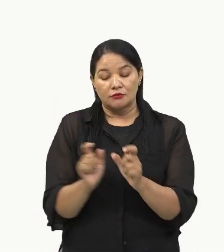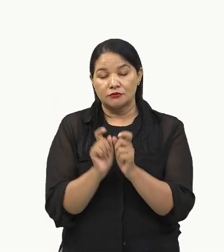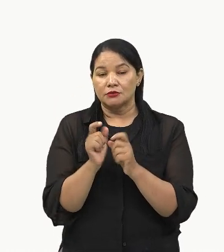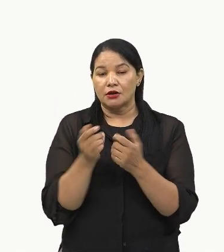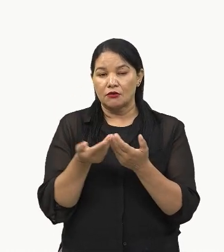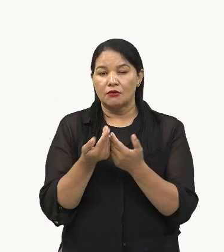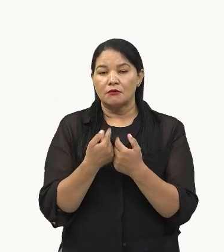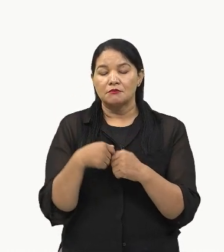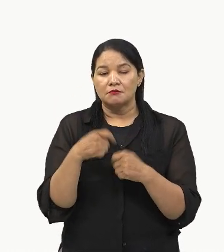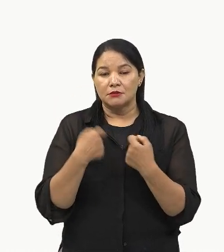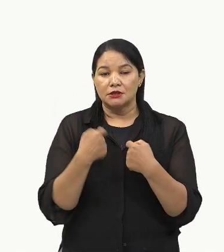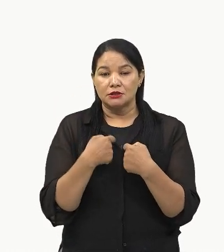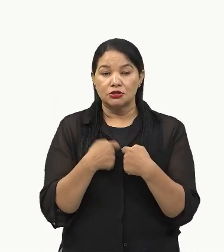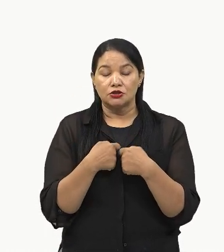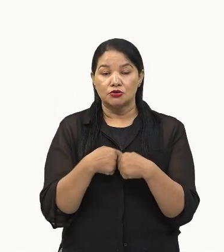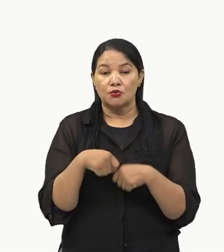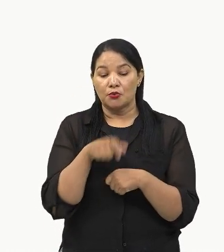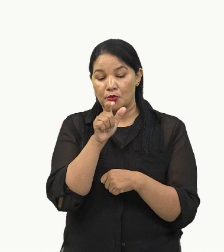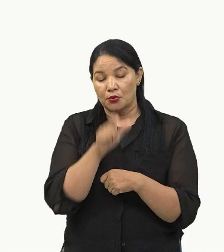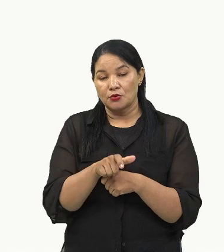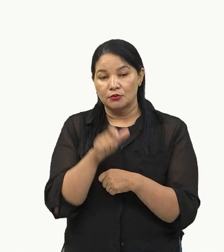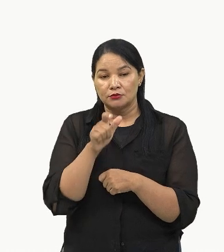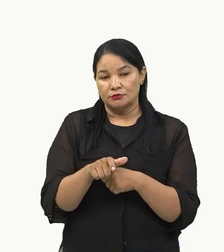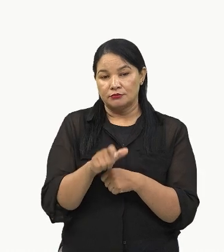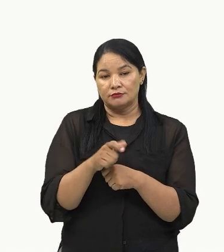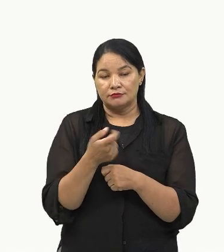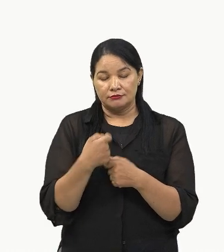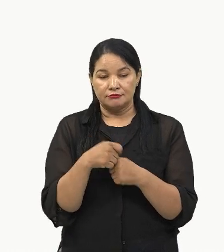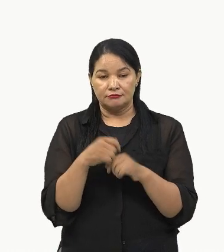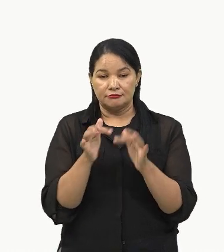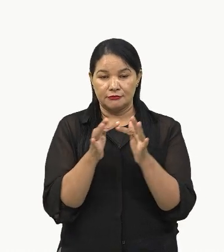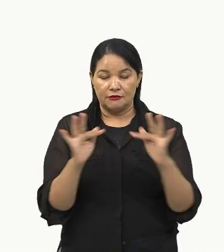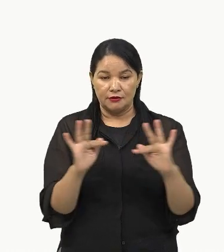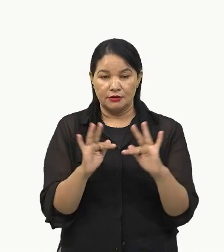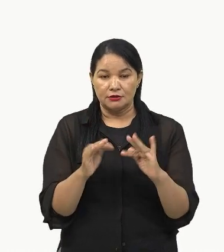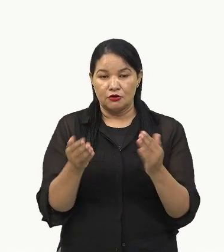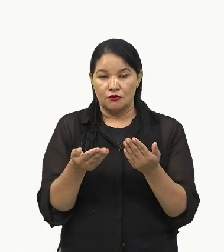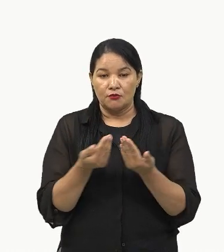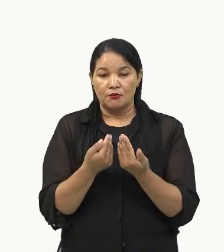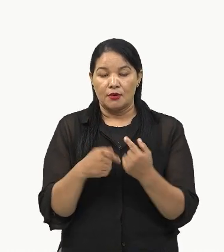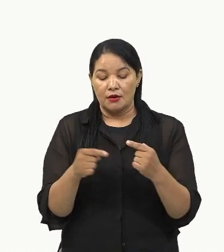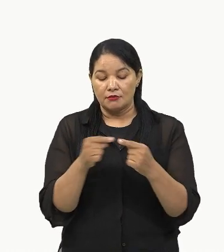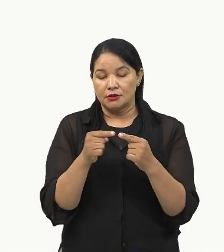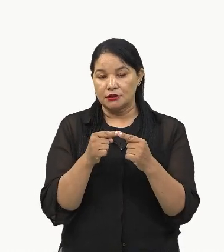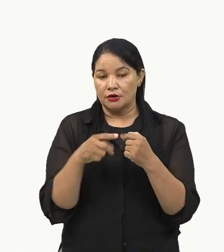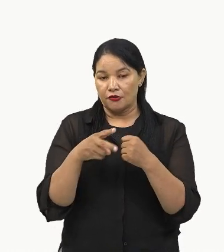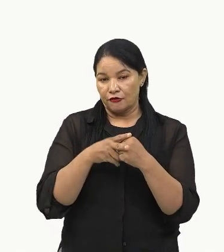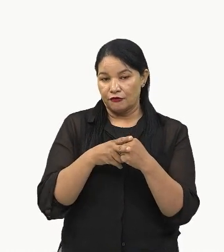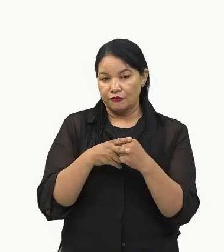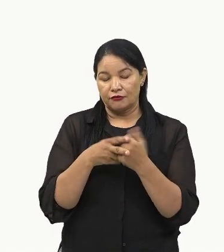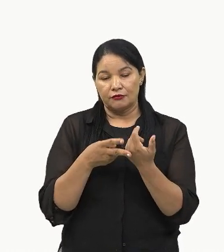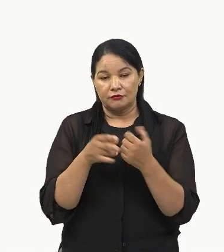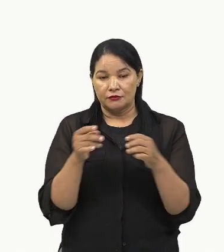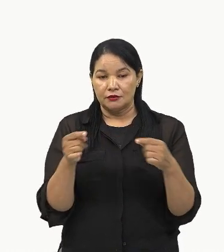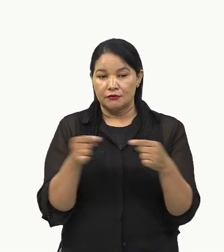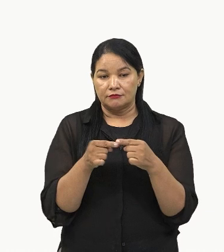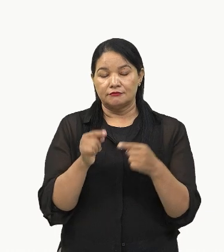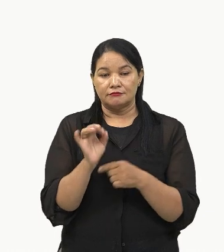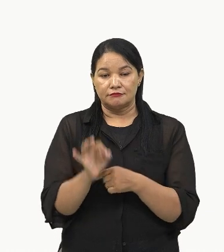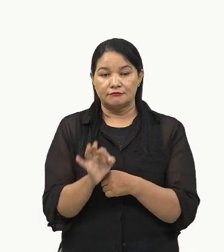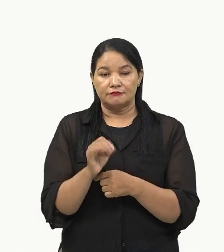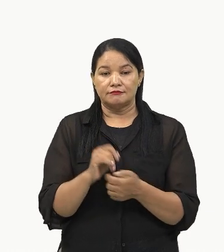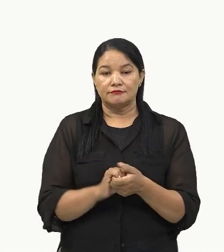das frases, para jogá-los, conjugá-los no pronome pessoal adequado. Vamos lá primeiro aqui, ó.